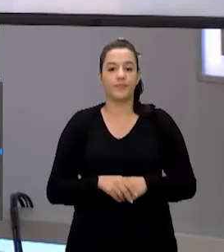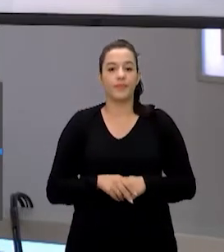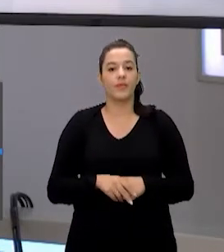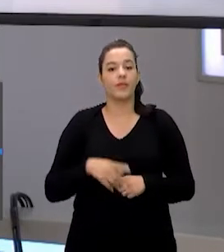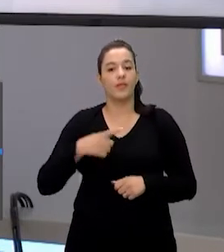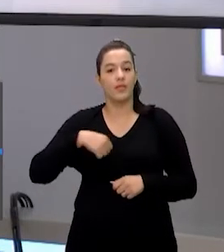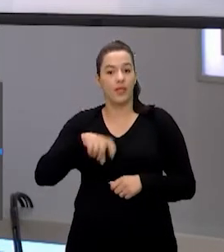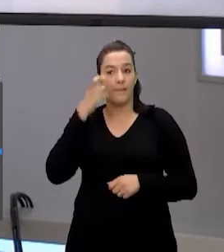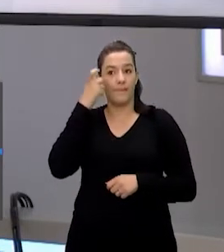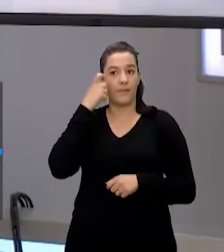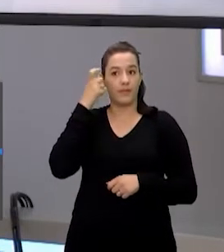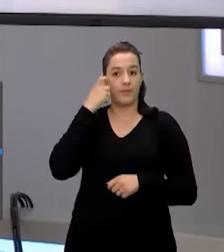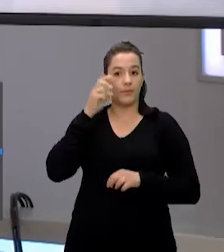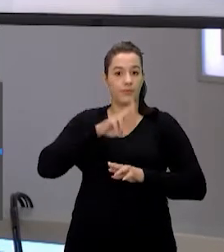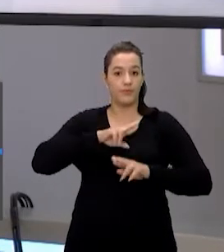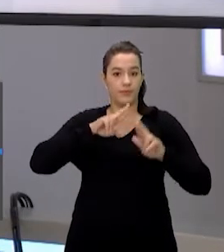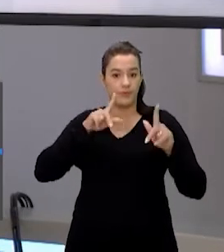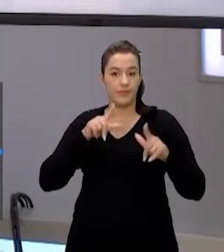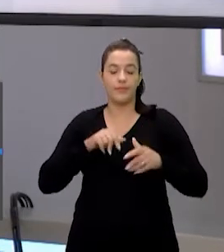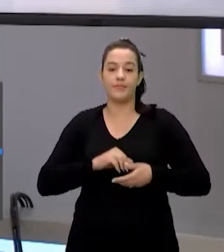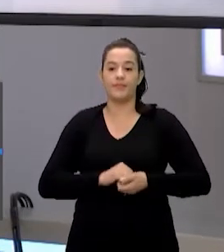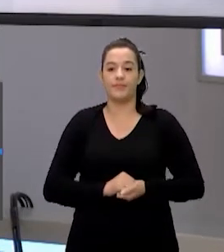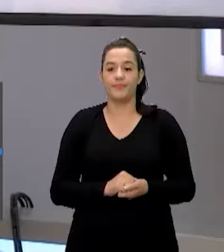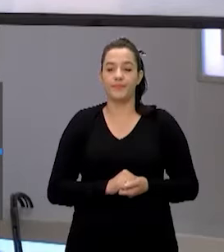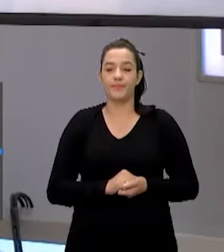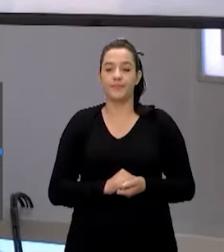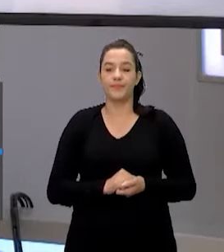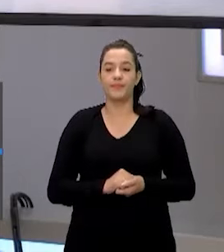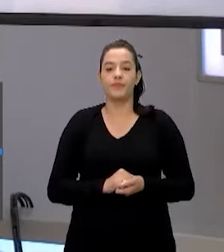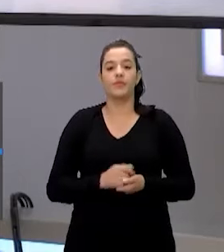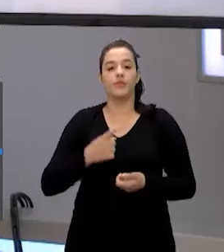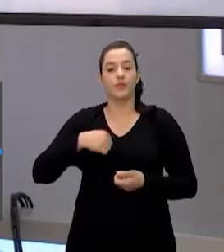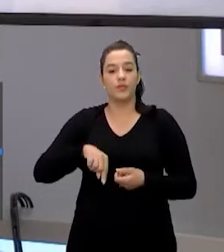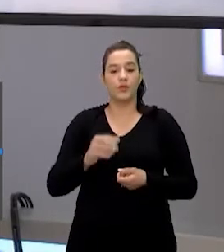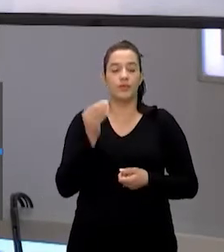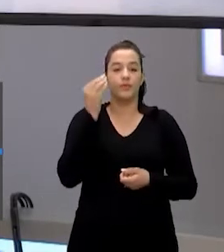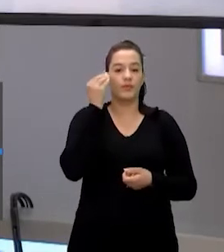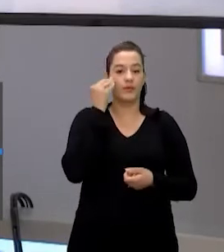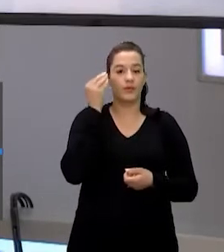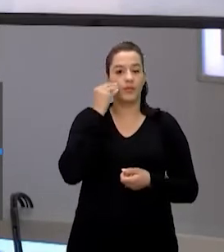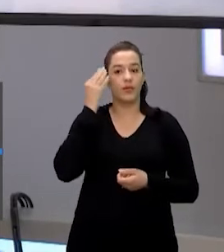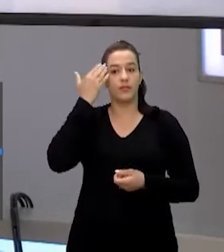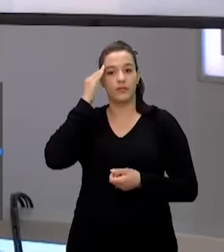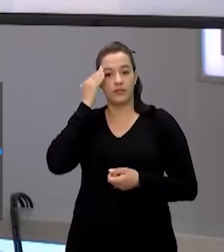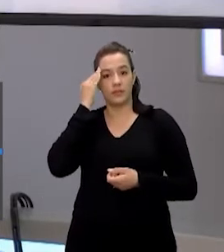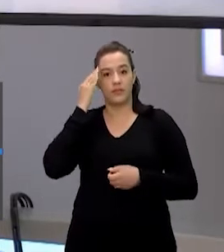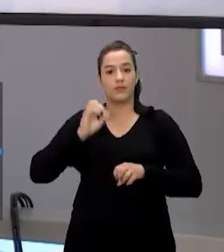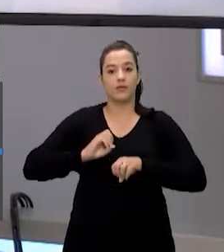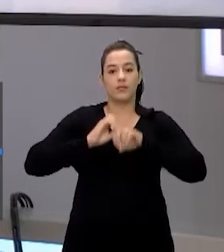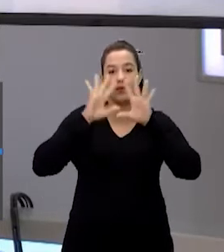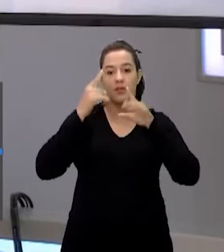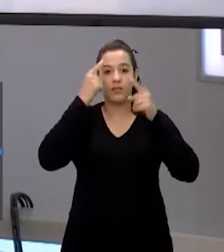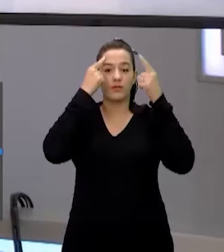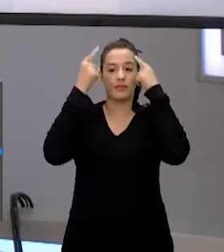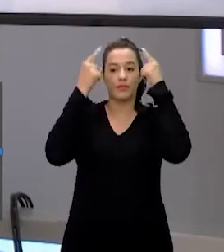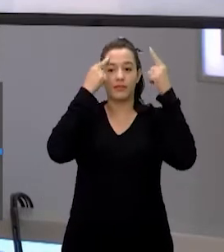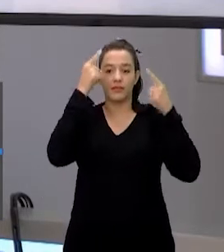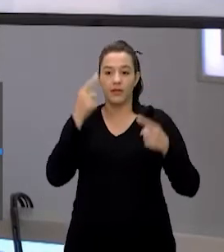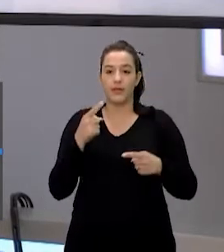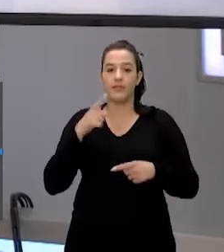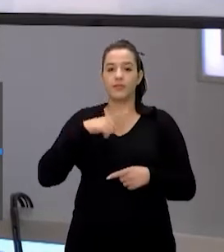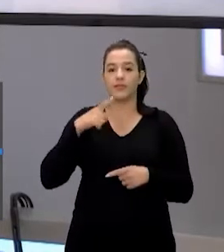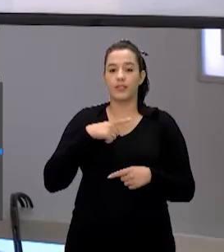tem pensamentos também diferentes. E aí a gente vai tentar então compreender as ideias, né, na verdade,